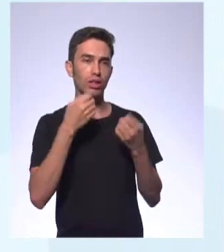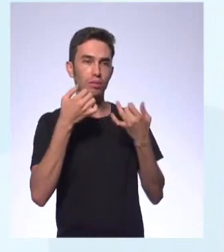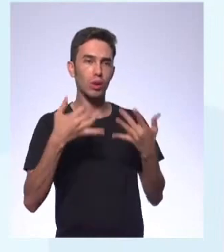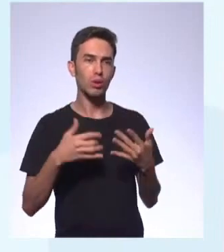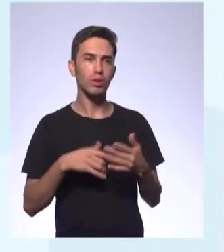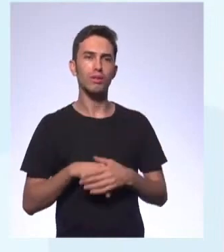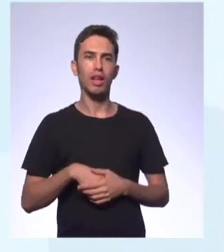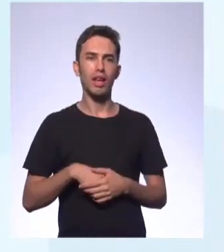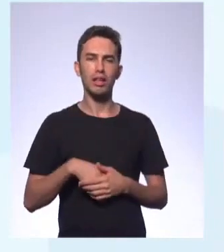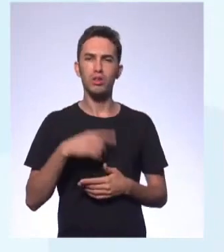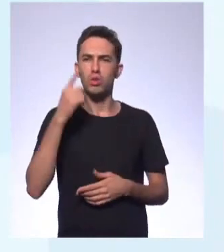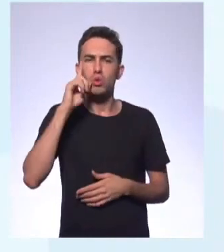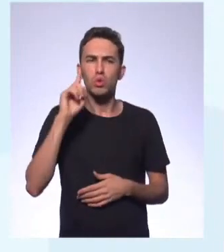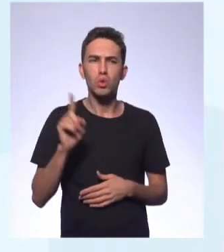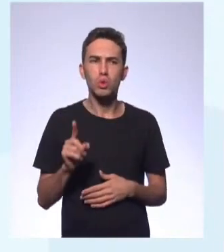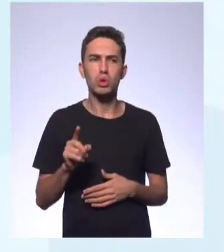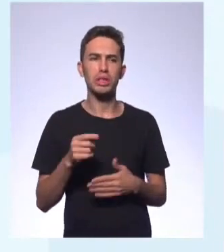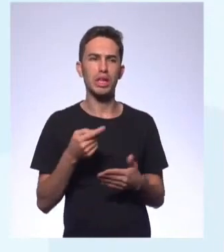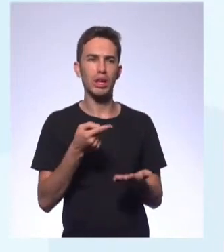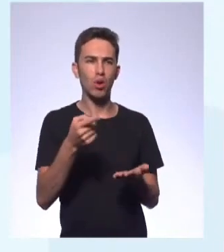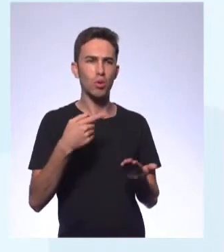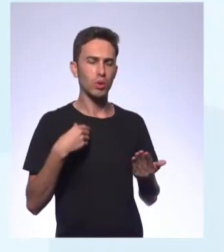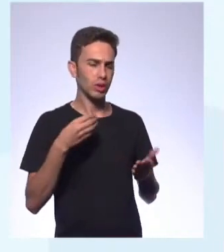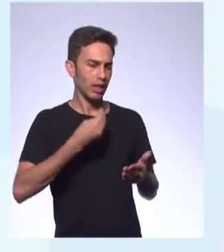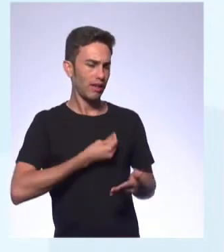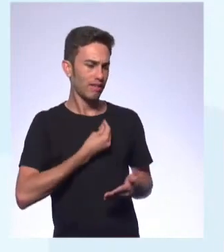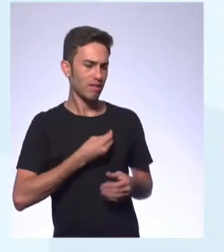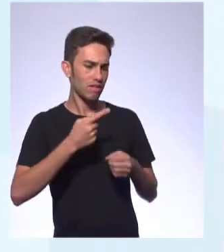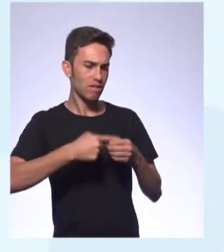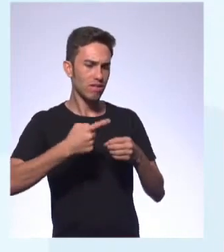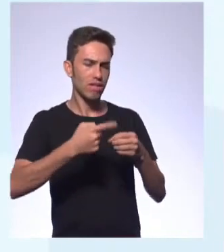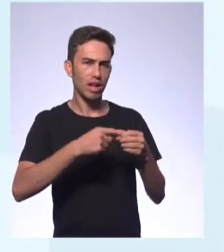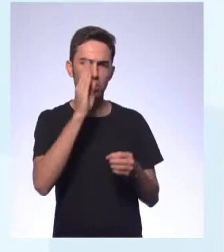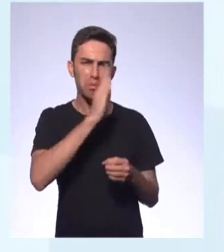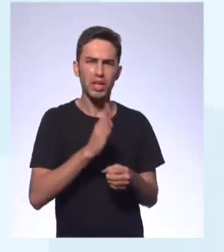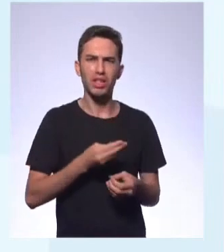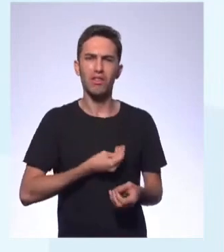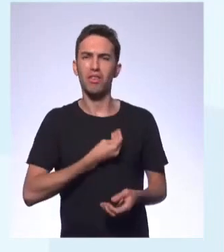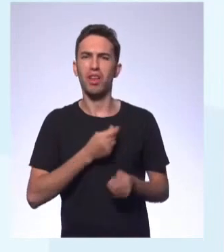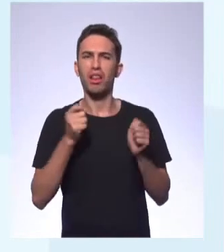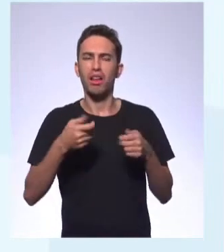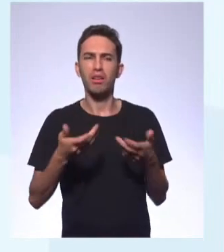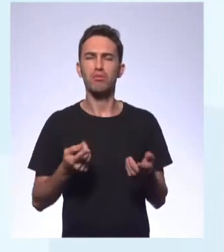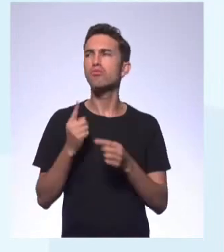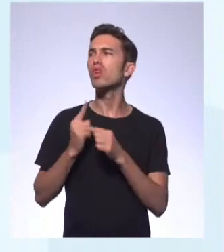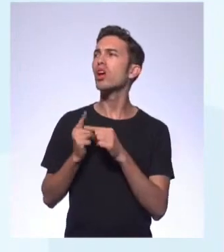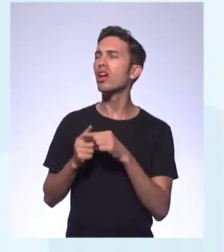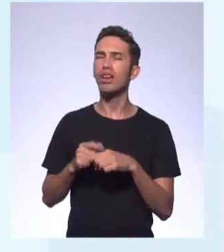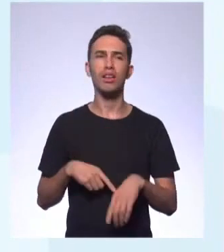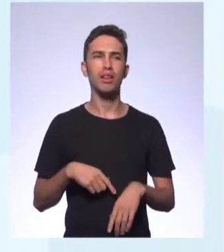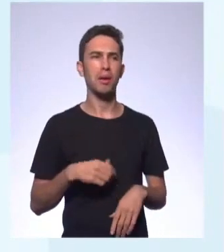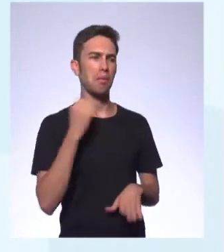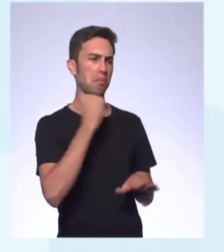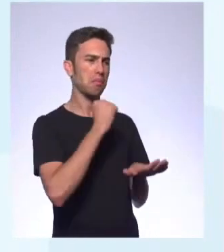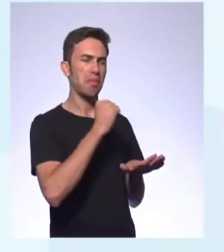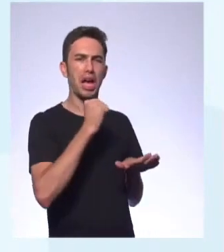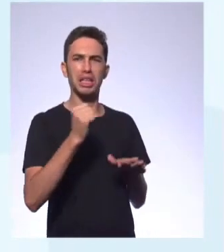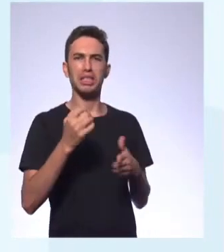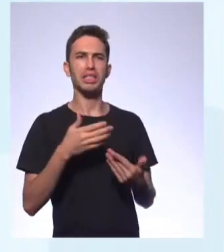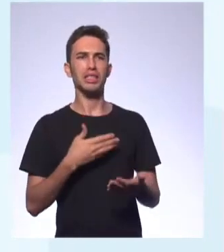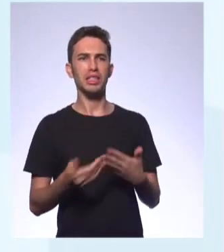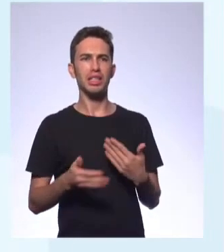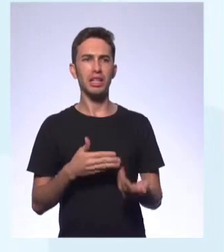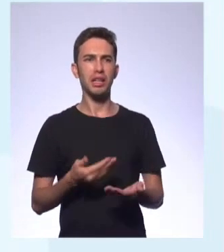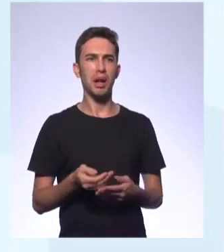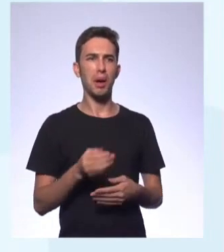cotidianos, não sei como se pode viver no interior do Brasil. Por quê? Mata-se à toa por dar cá